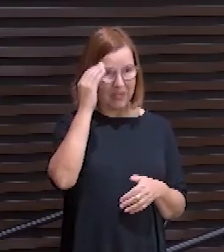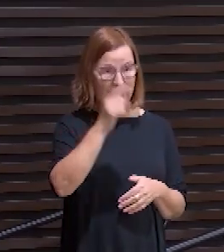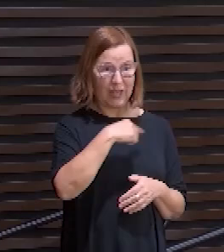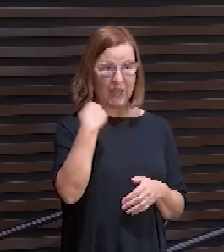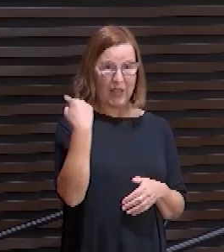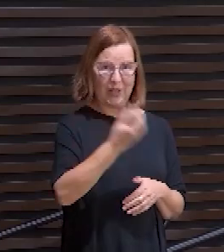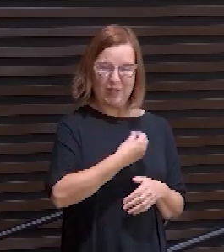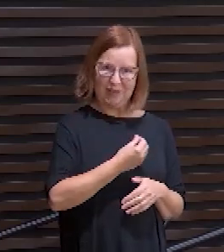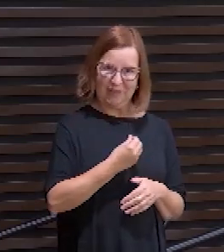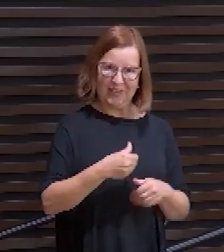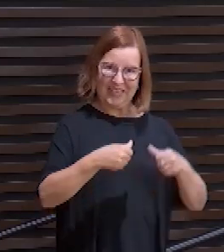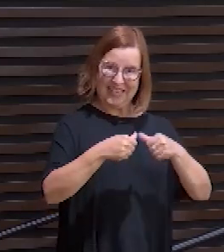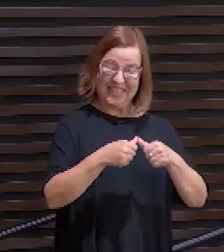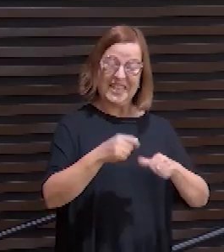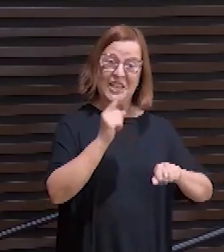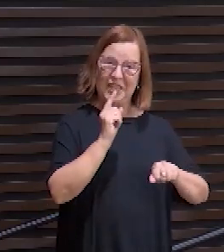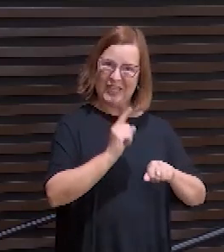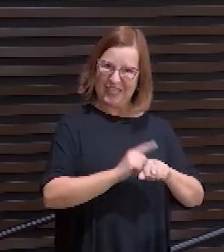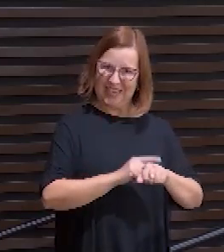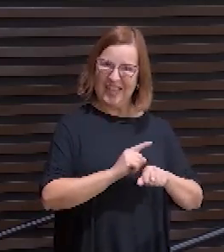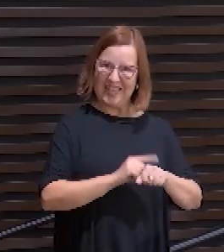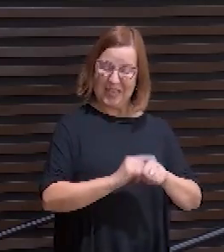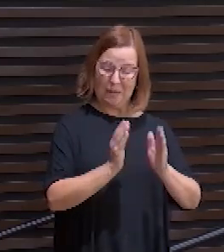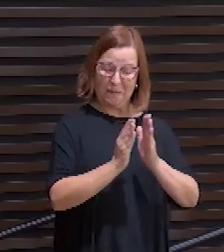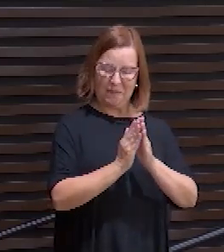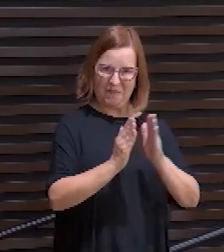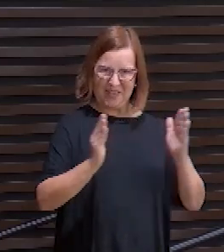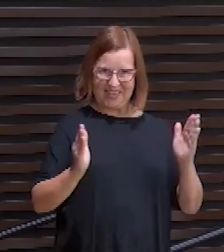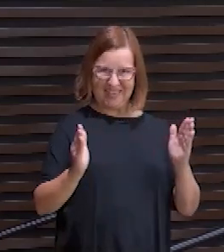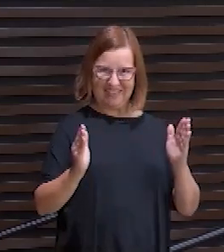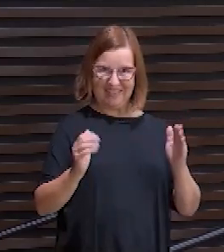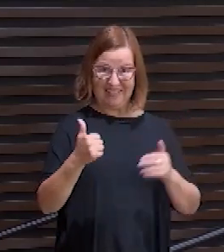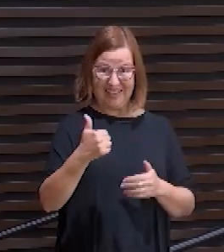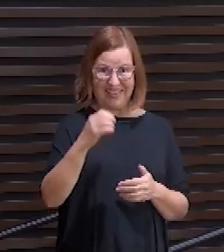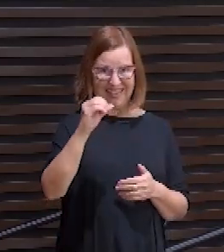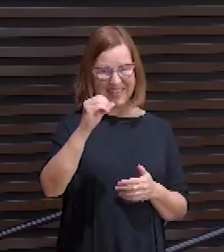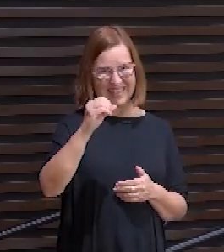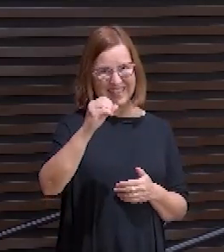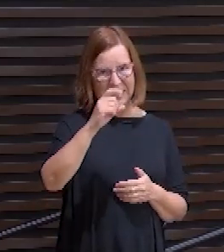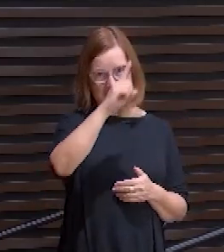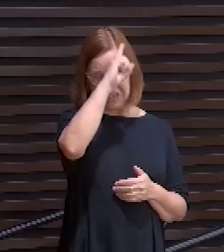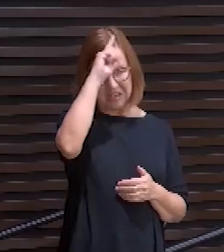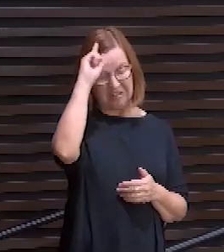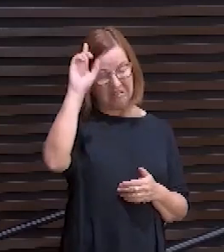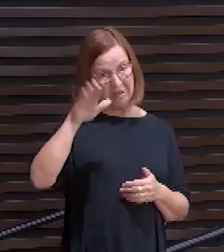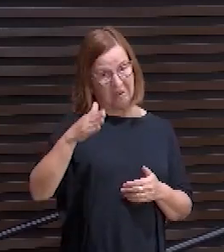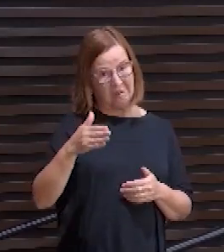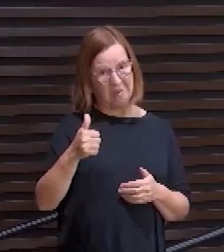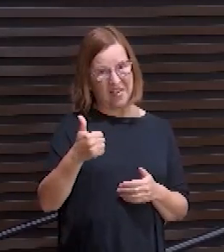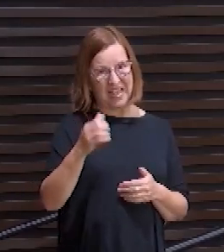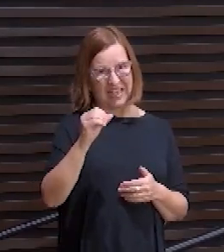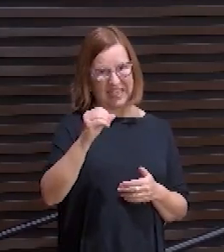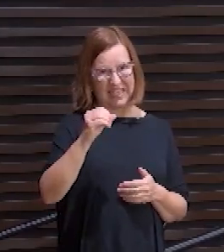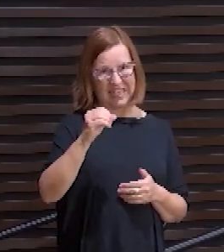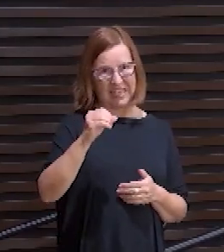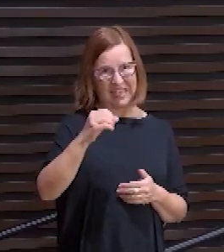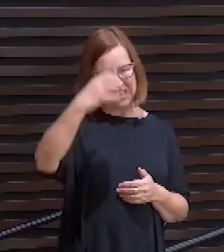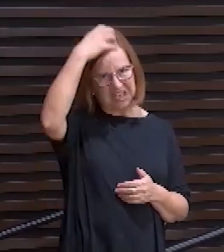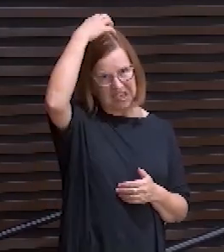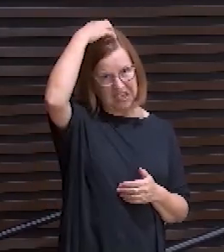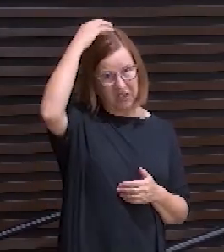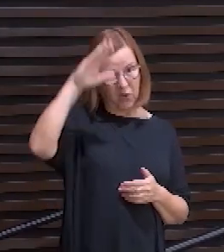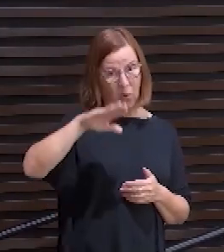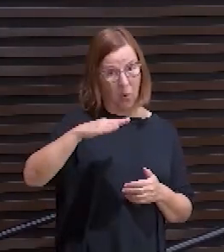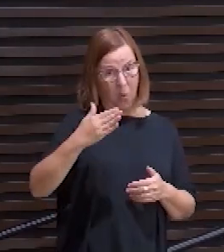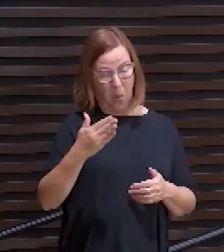estamos inseridos neste período dos 10 chifres, ou dos 10 reis, ou no sonho de Nabucodonosor, os 10